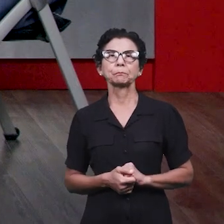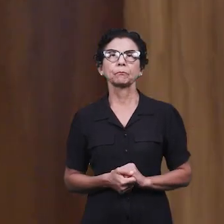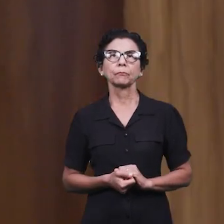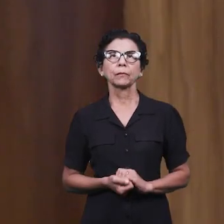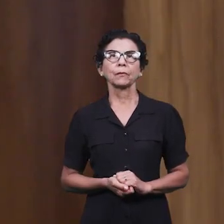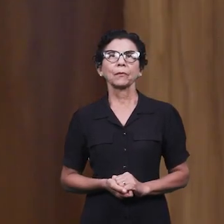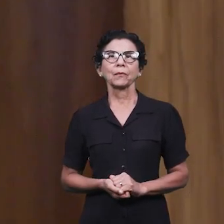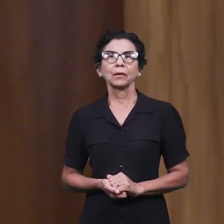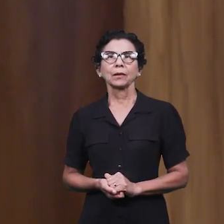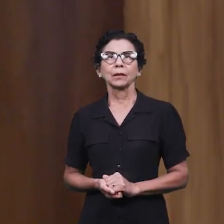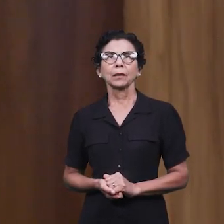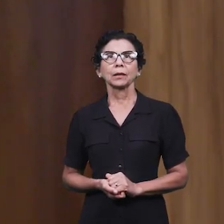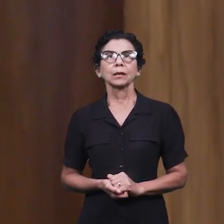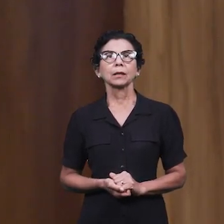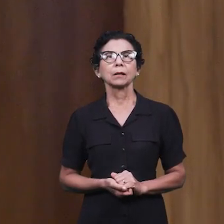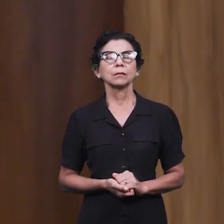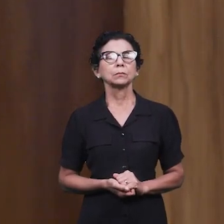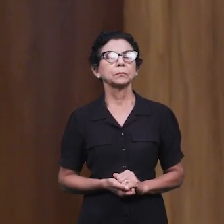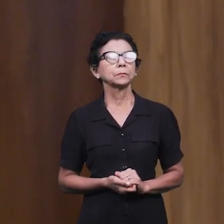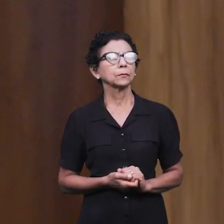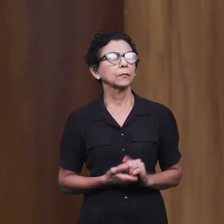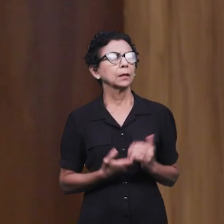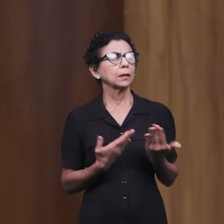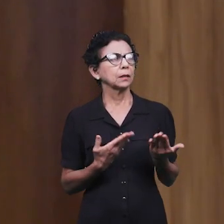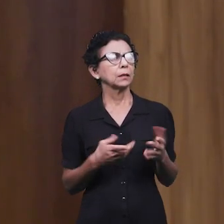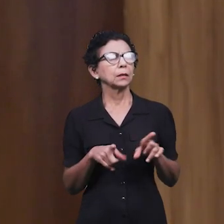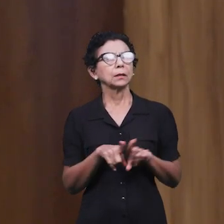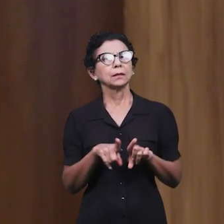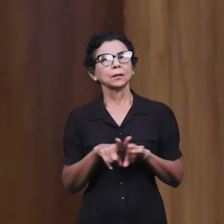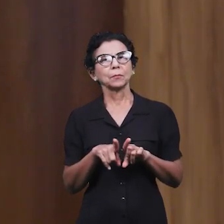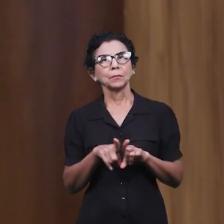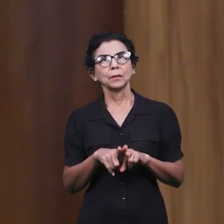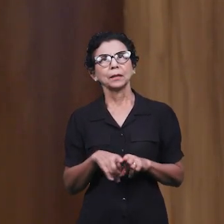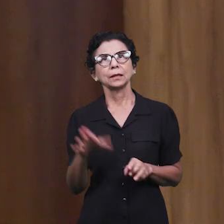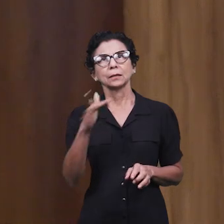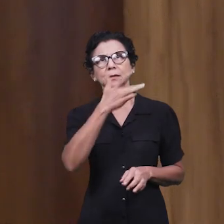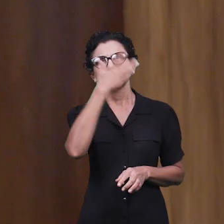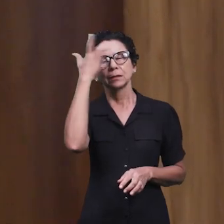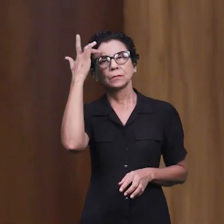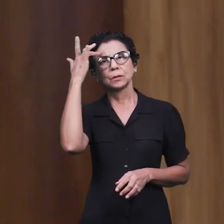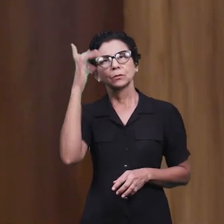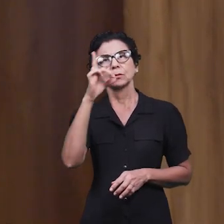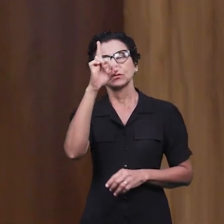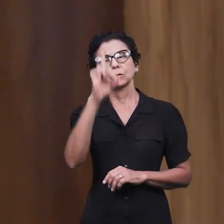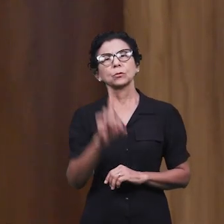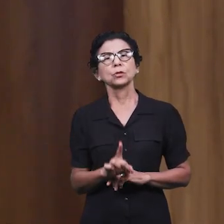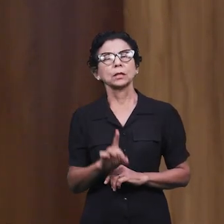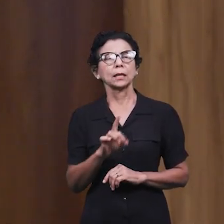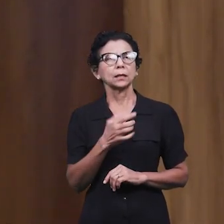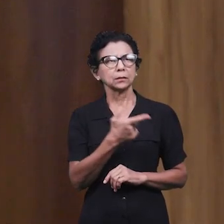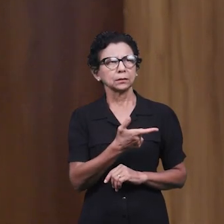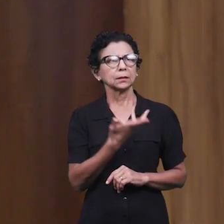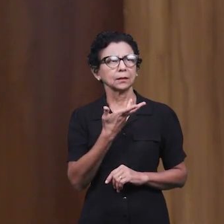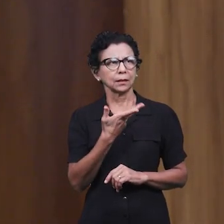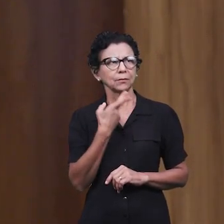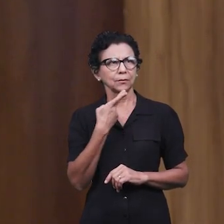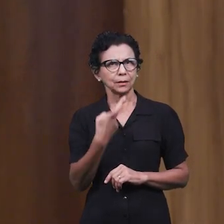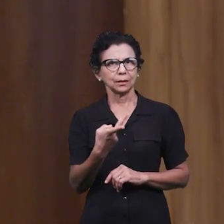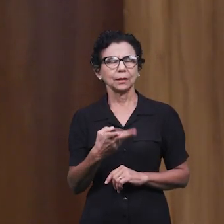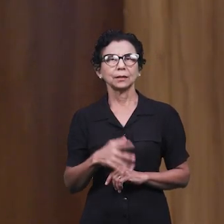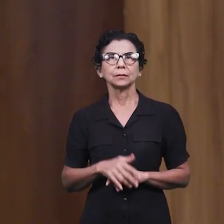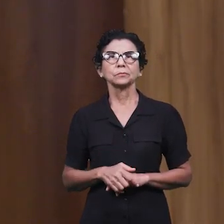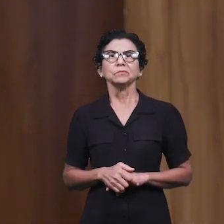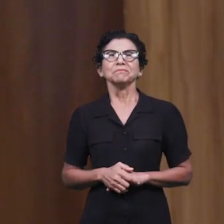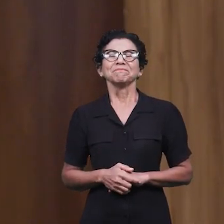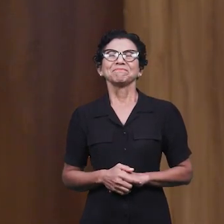urgentes. Doutora Carla, tem algum outro ponto também que as pessoas com doenças graves, algum outro direito que ela tem que a senhora gostaria de falar também?